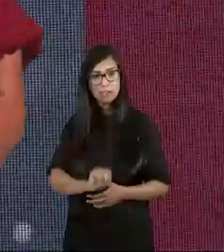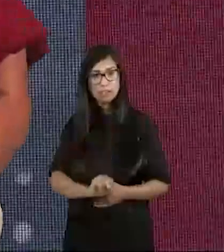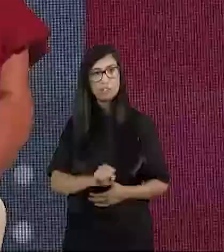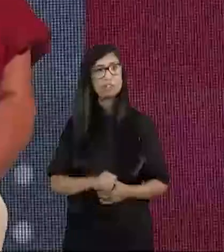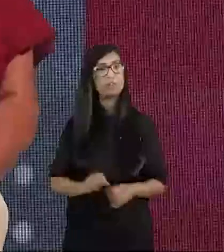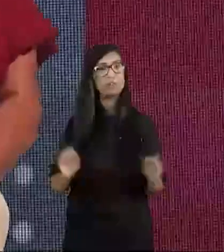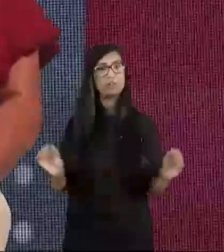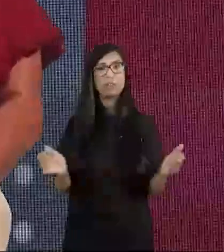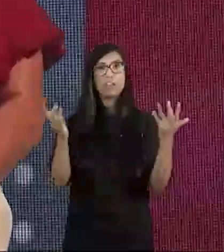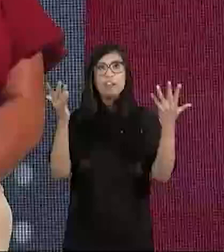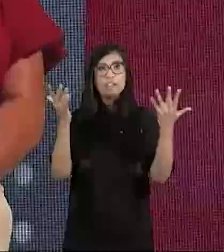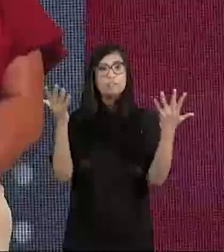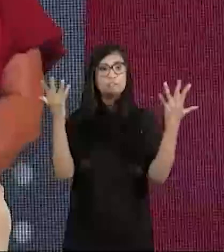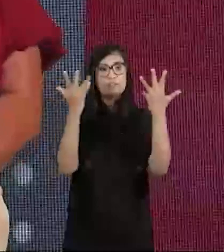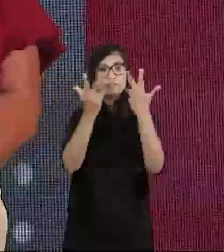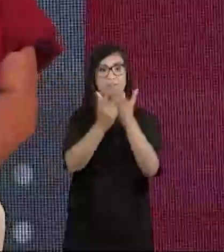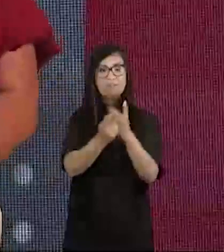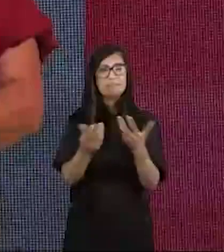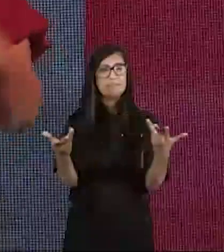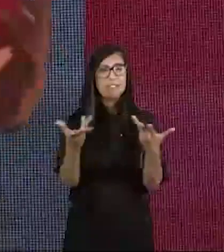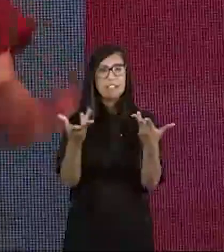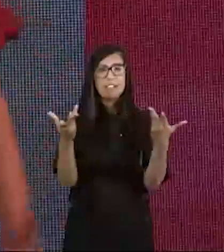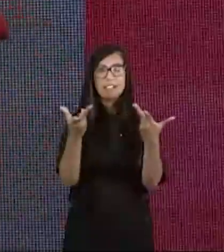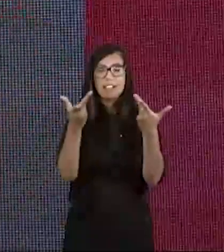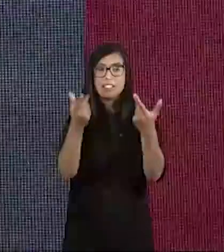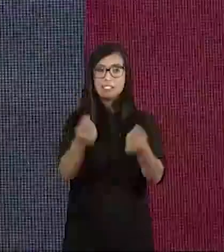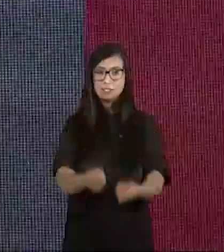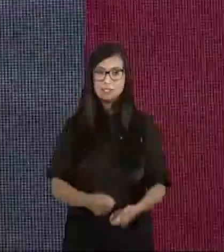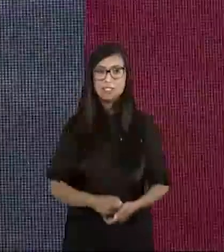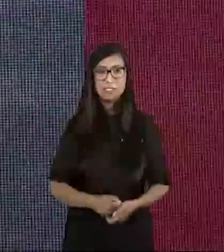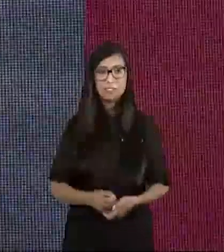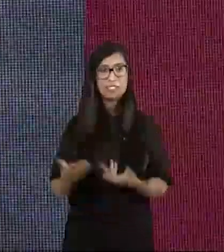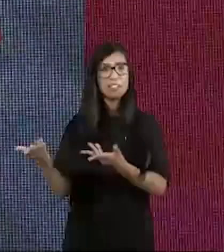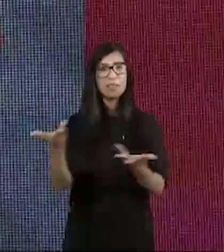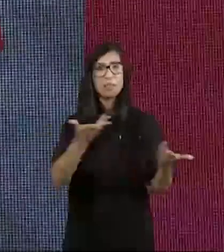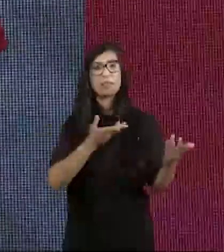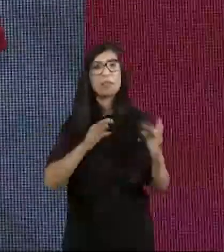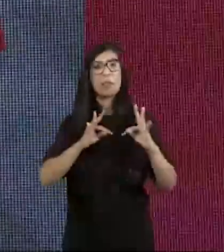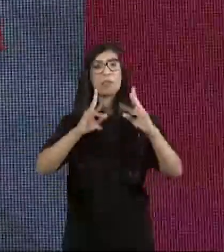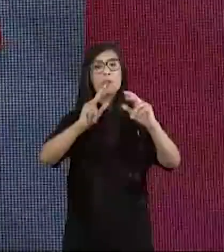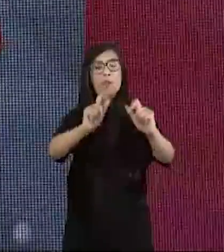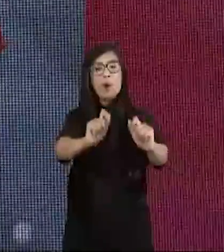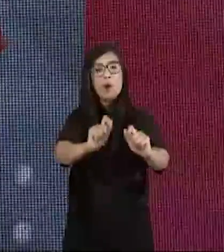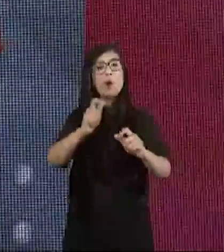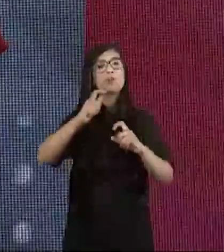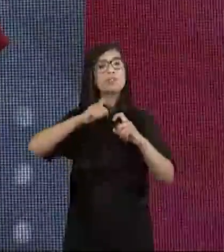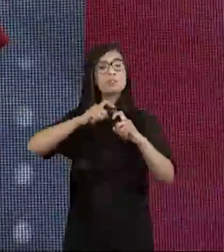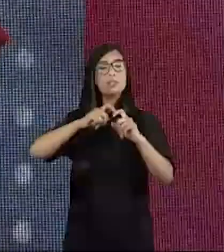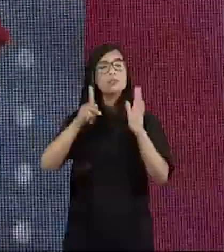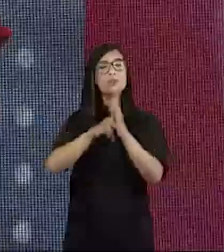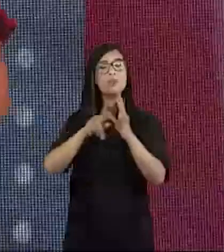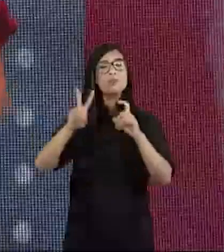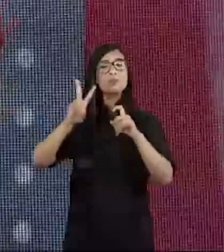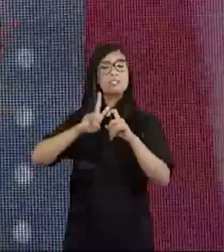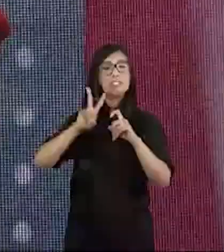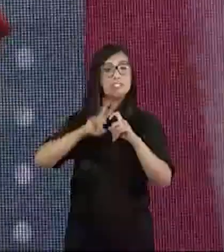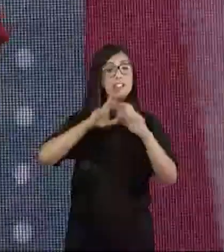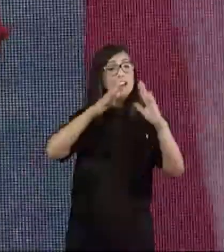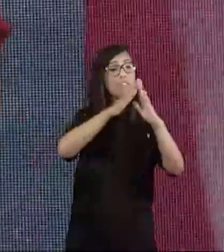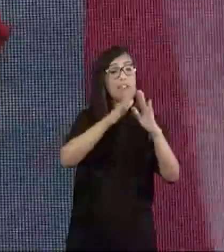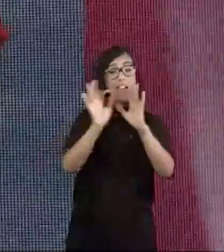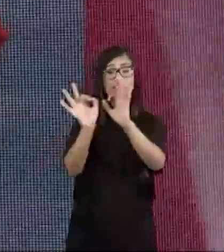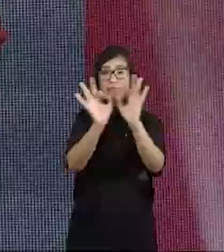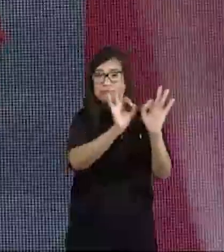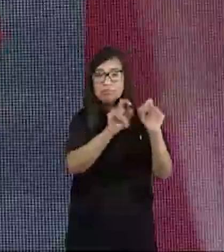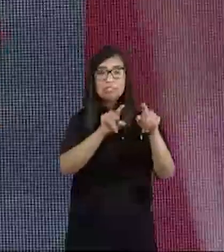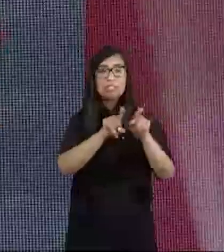tão grandioso como esse. Queria dar boas-vindas a todos os médicos veterinários que estão em casa e dar boas-vindas